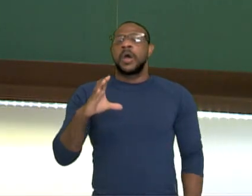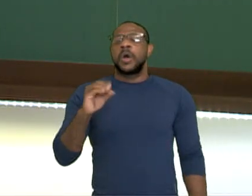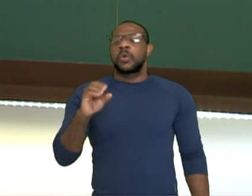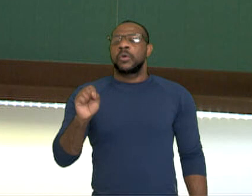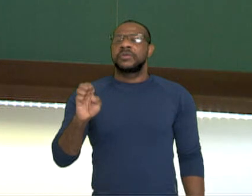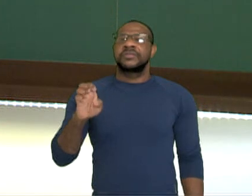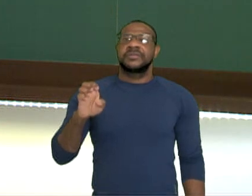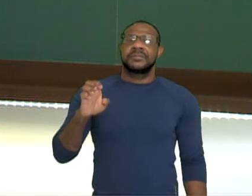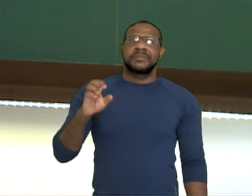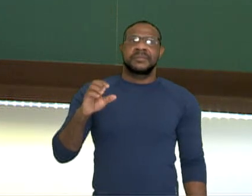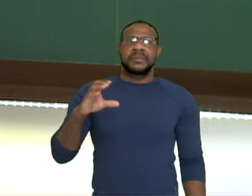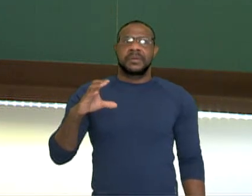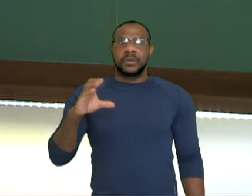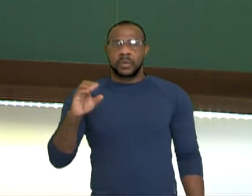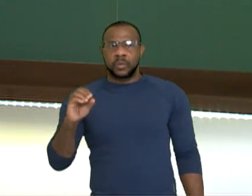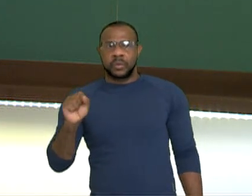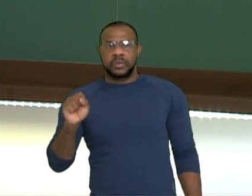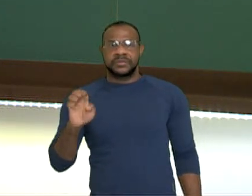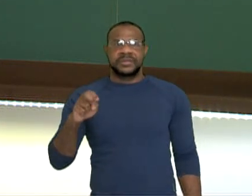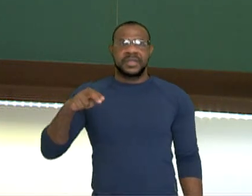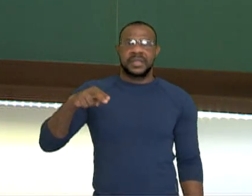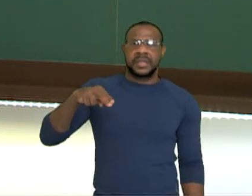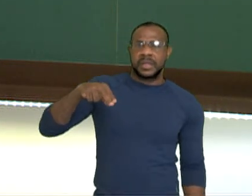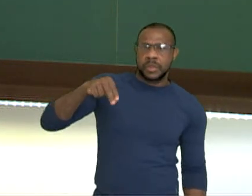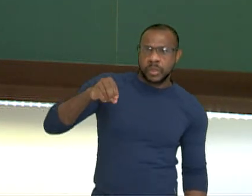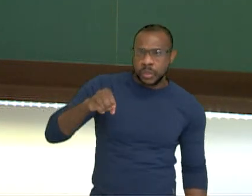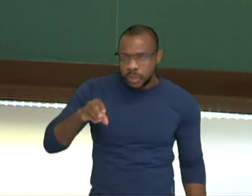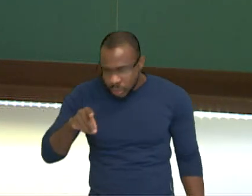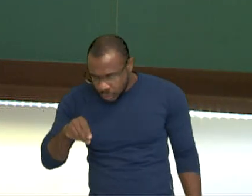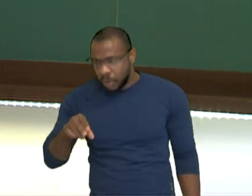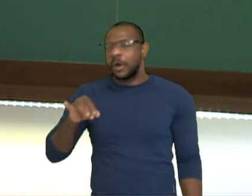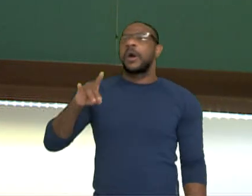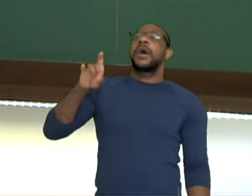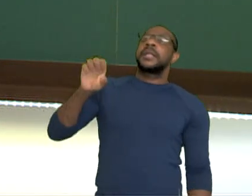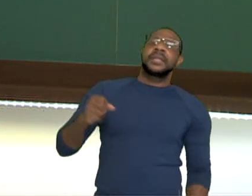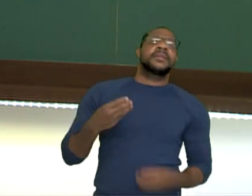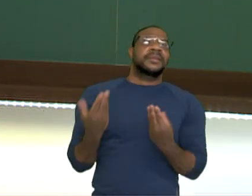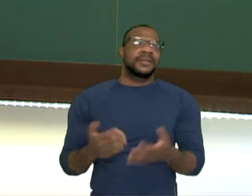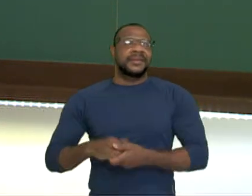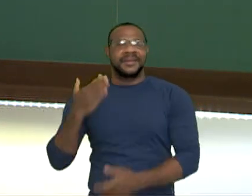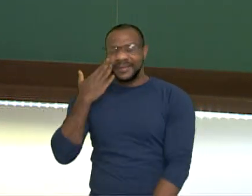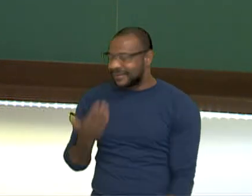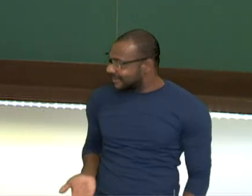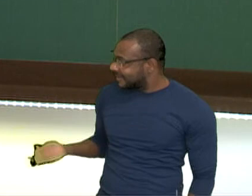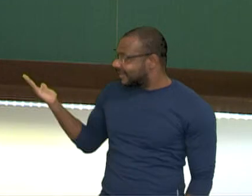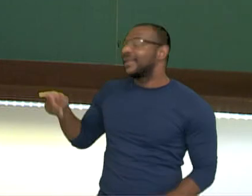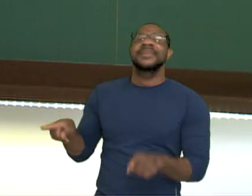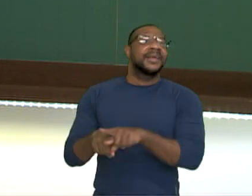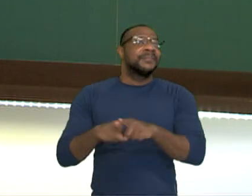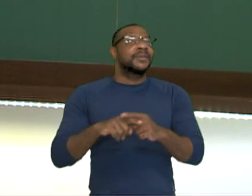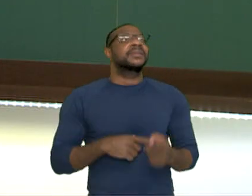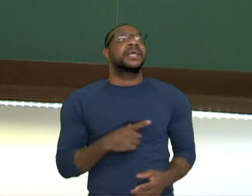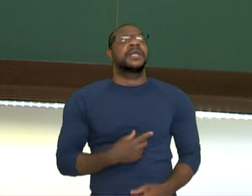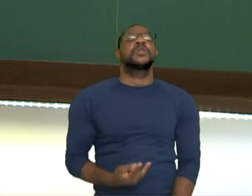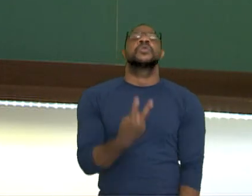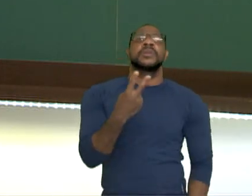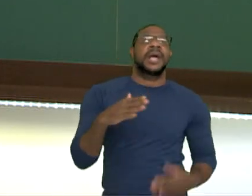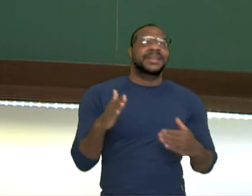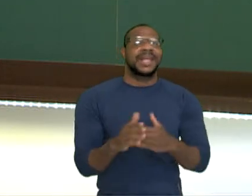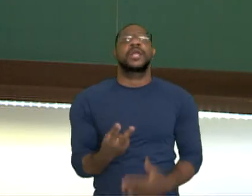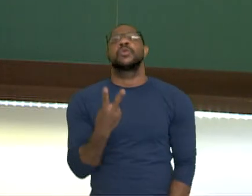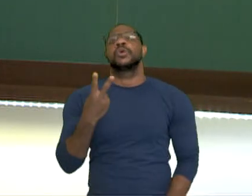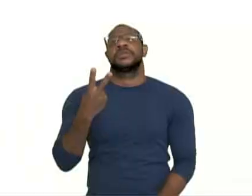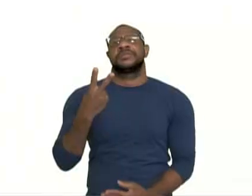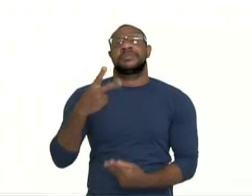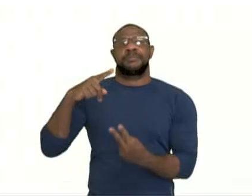cossenoide. Aqui a periodicidade, ela vai de 0 a 2π, e também há uma dica aqui que a gente pode usar